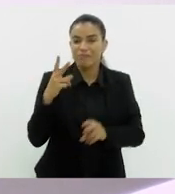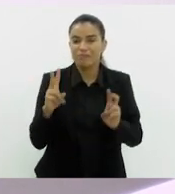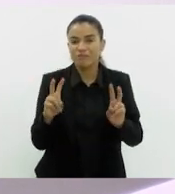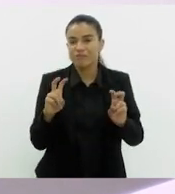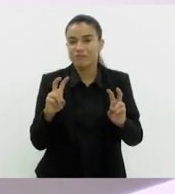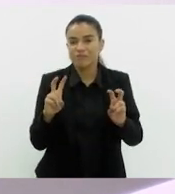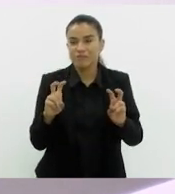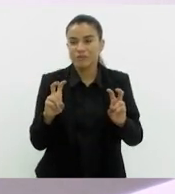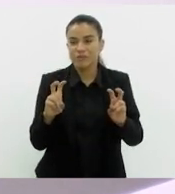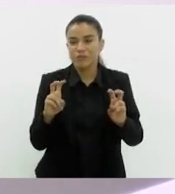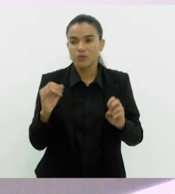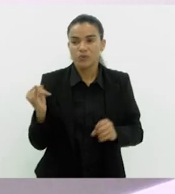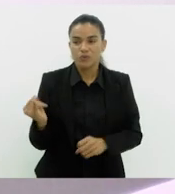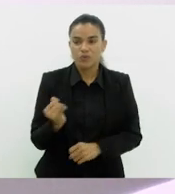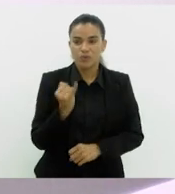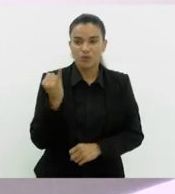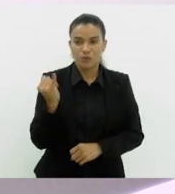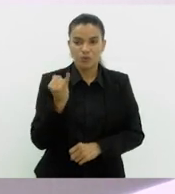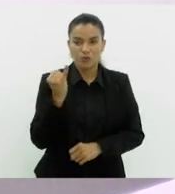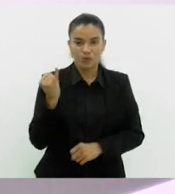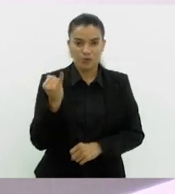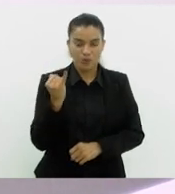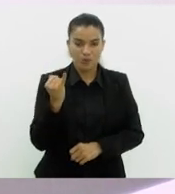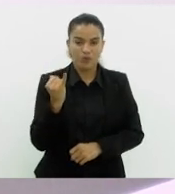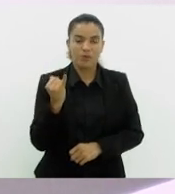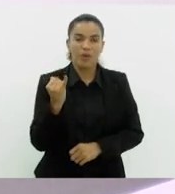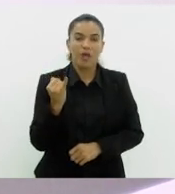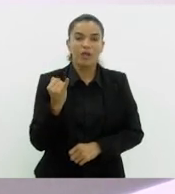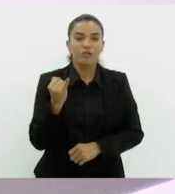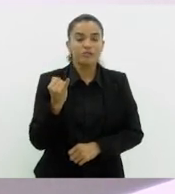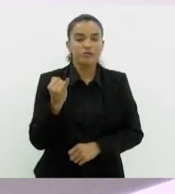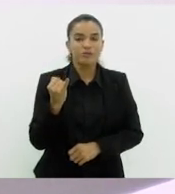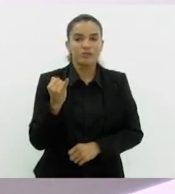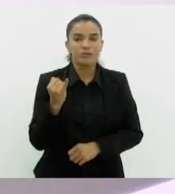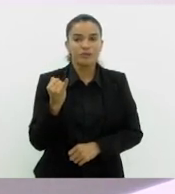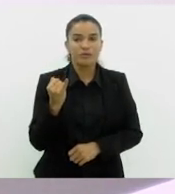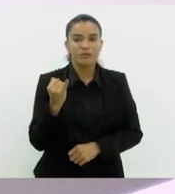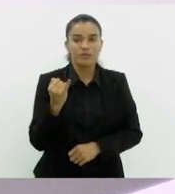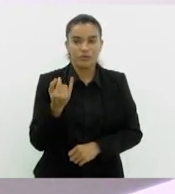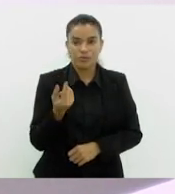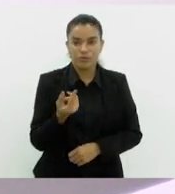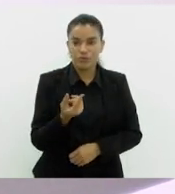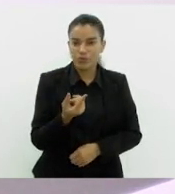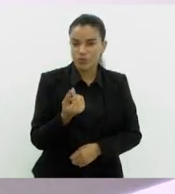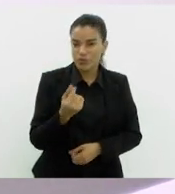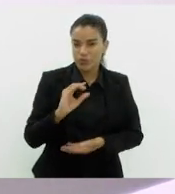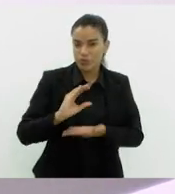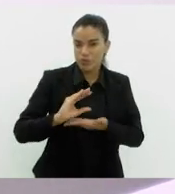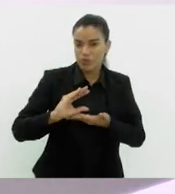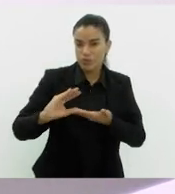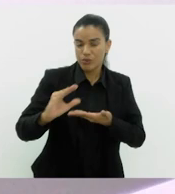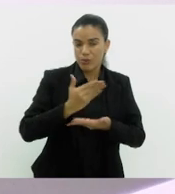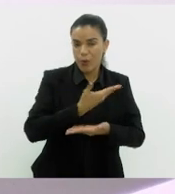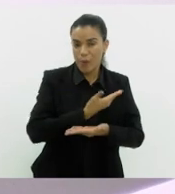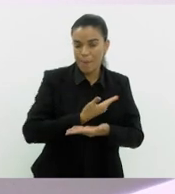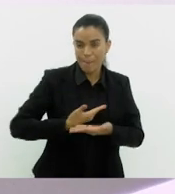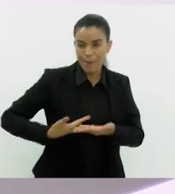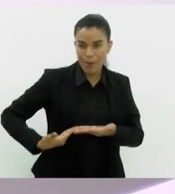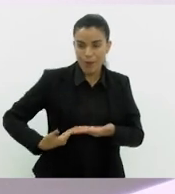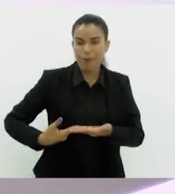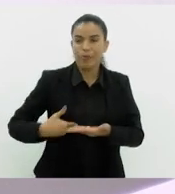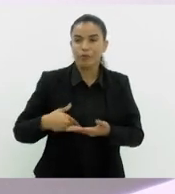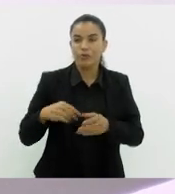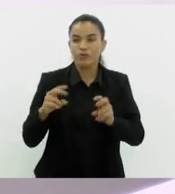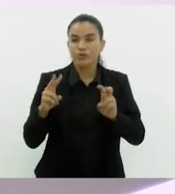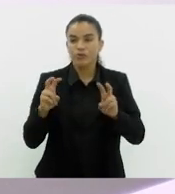importância da gente fazer uma destinação dos recursos públicos recebidos em